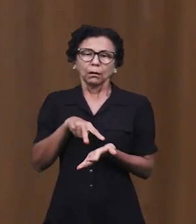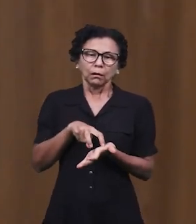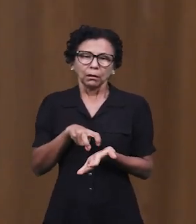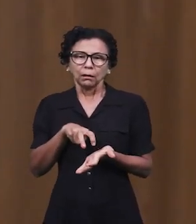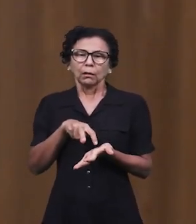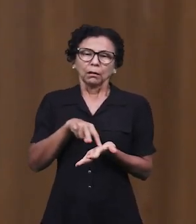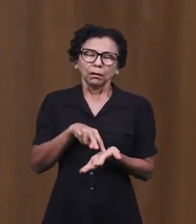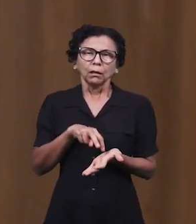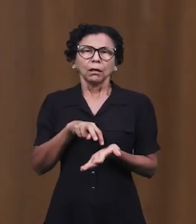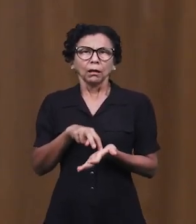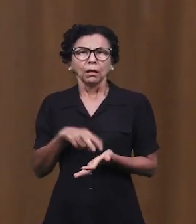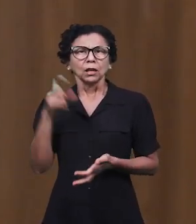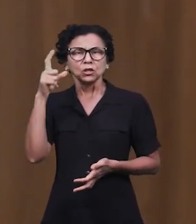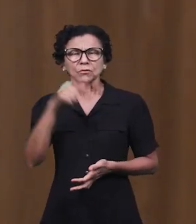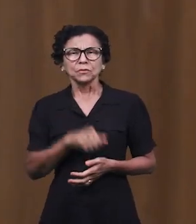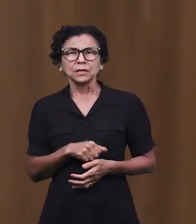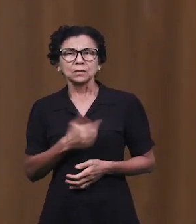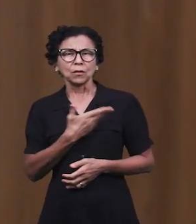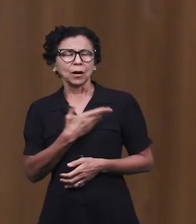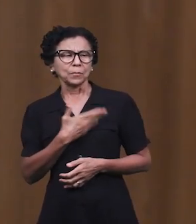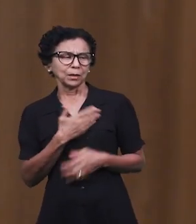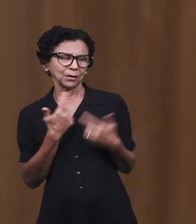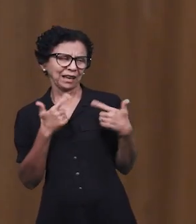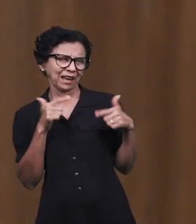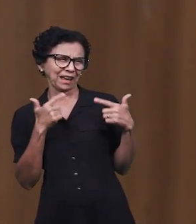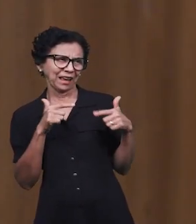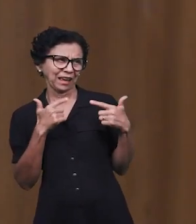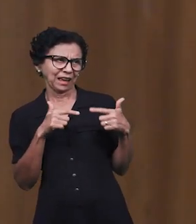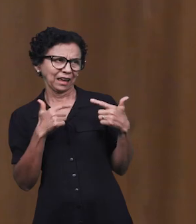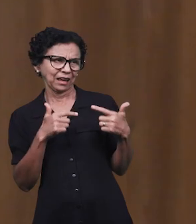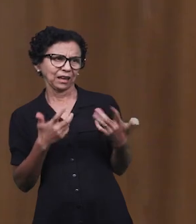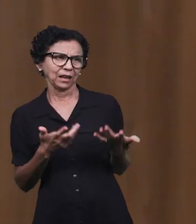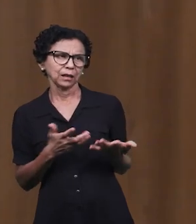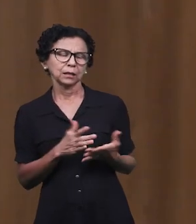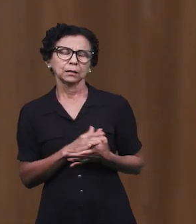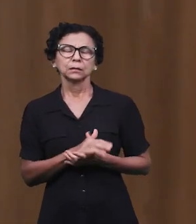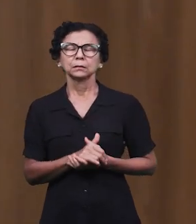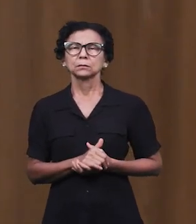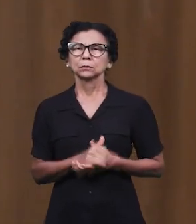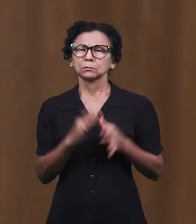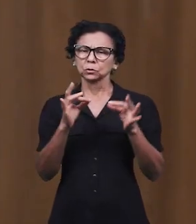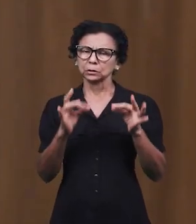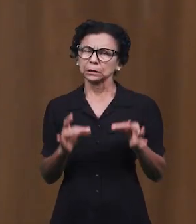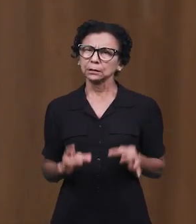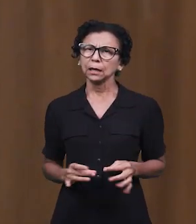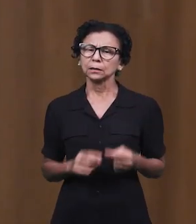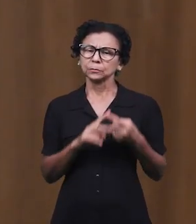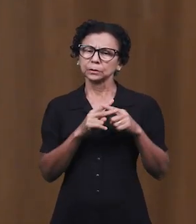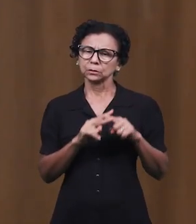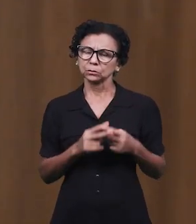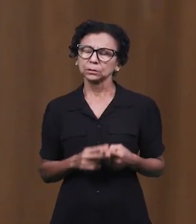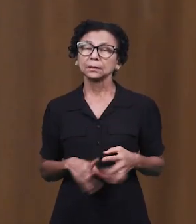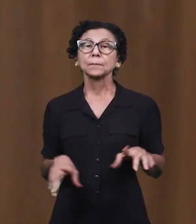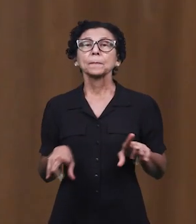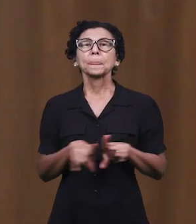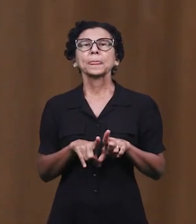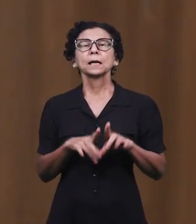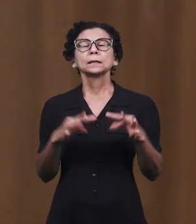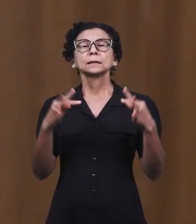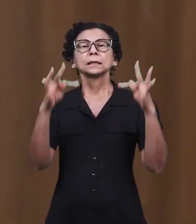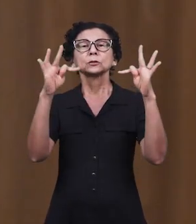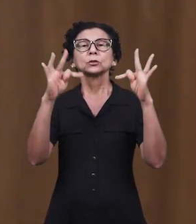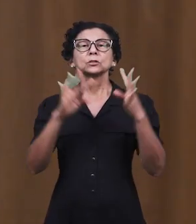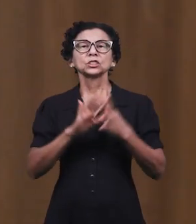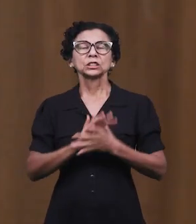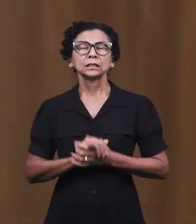rir, sabe, aquela coisa. Então, assim, são nas pequenas coisas que as empresas precisam se ajustar. E nas questões também de tecnologia